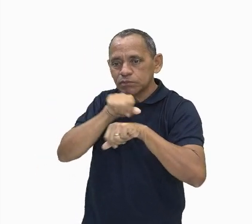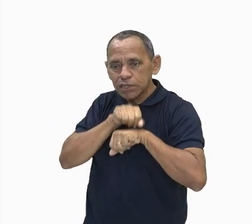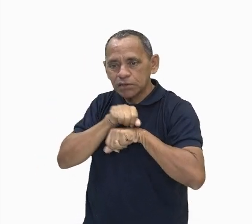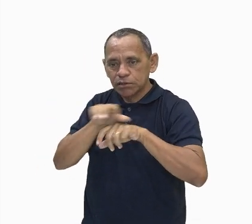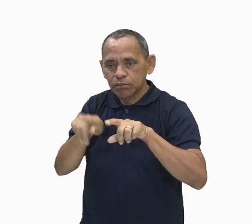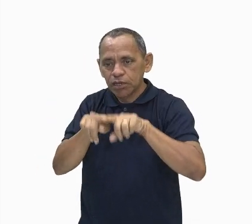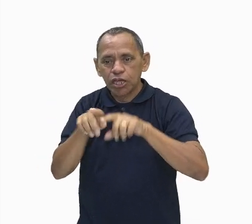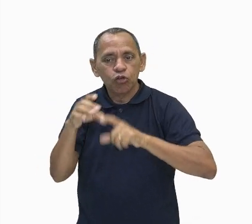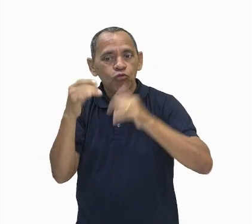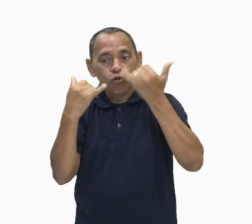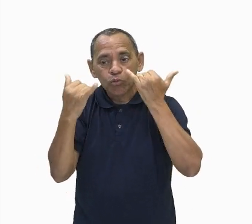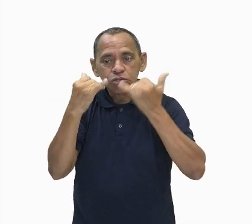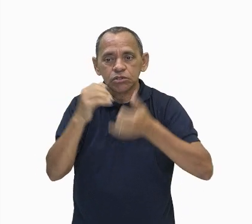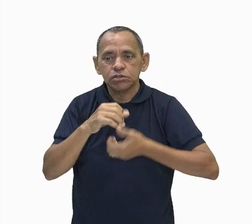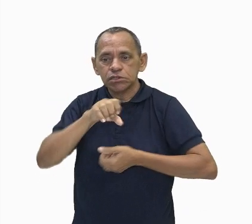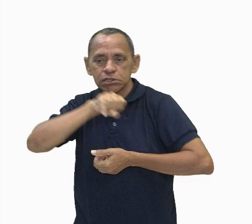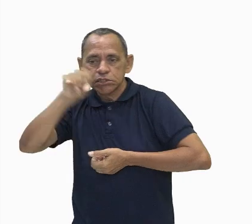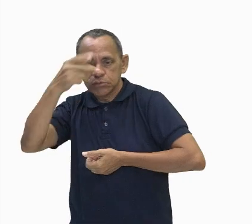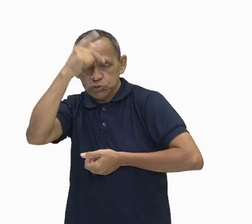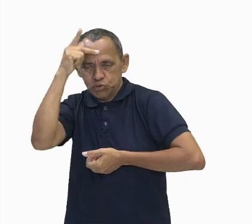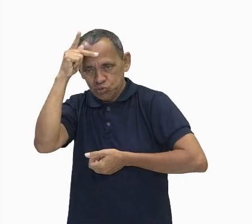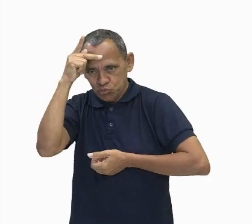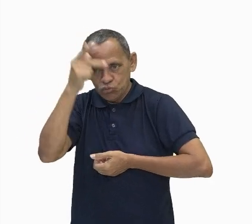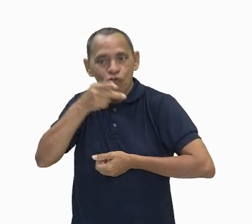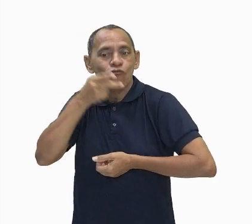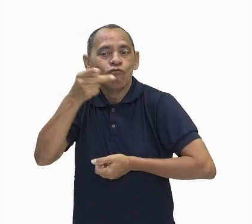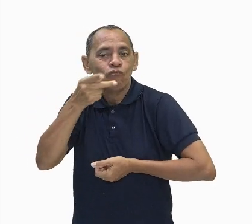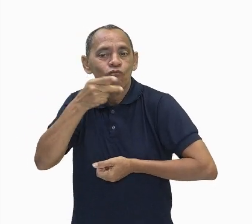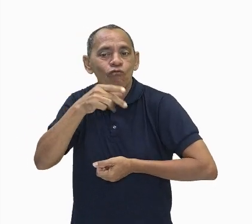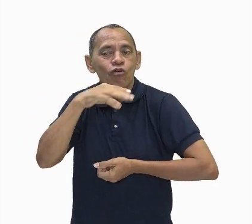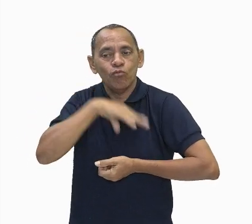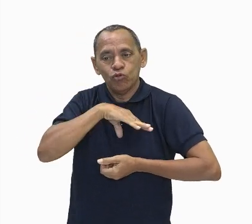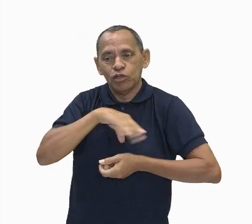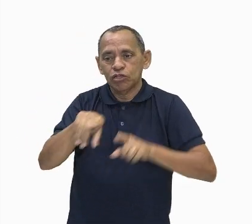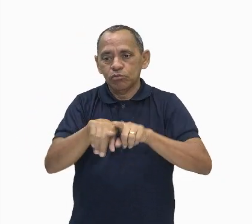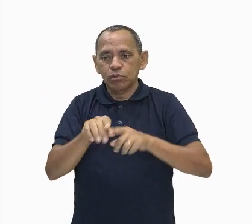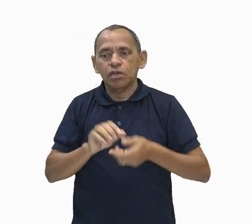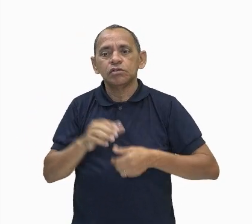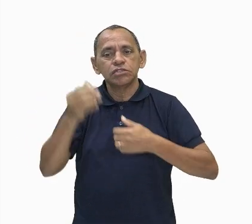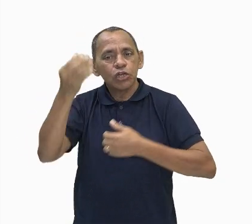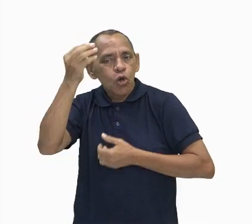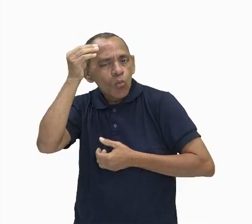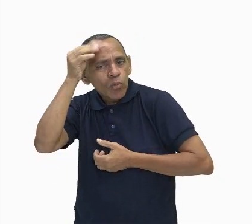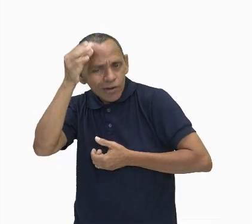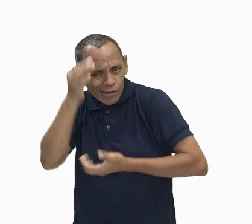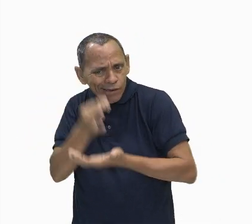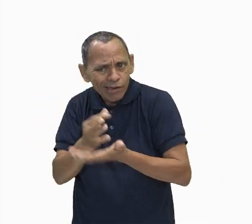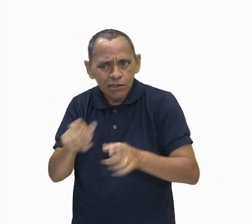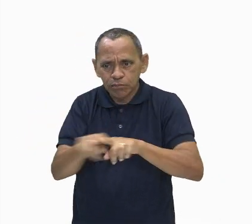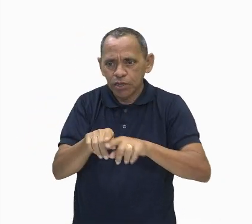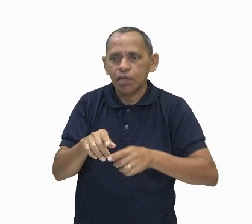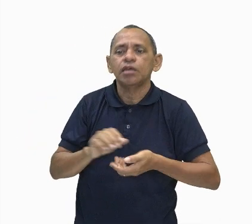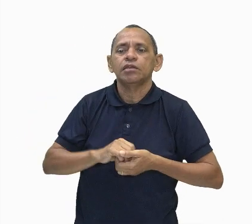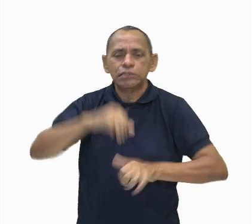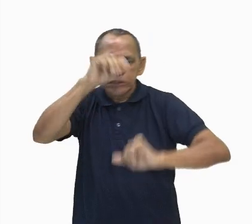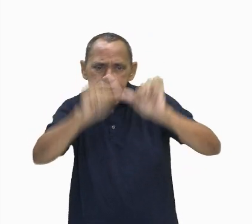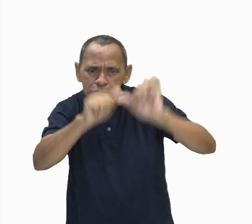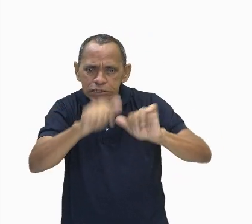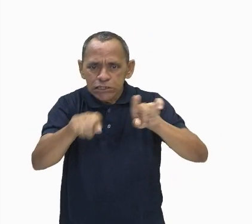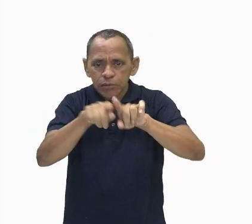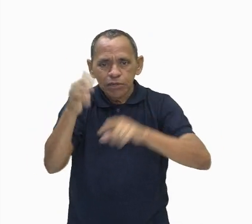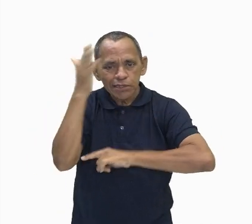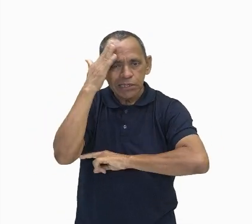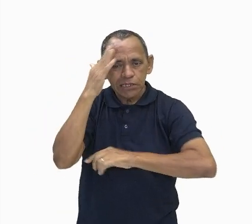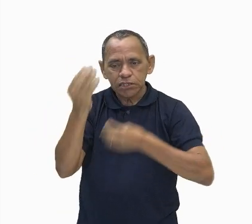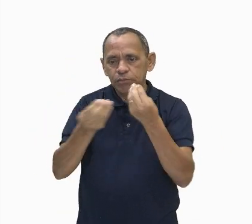Você, enquanto falante da língua portuguesa, você compreende o código da língua portuguesa, você interpreta, você entende. E quando